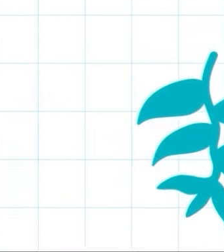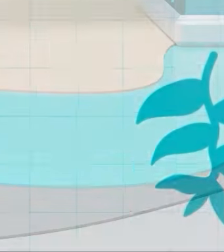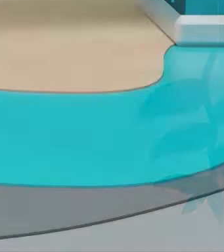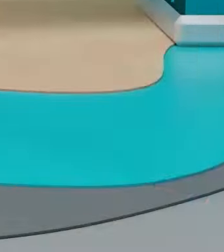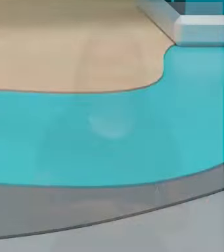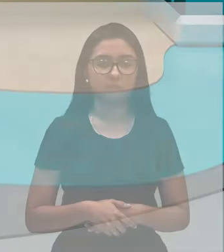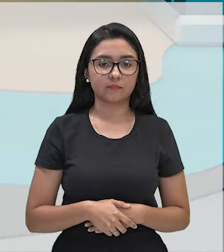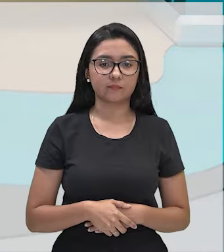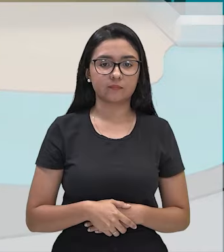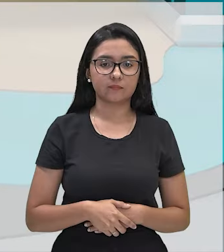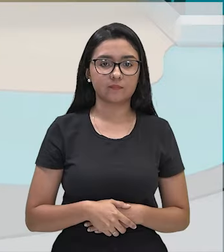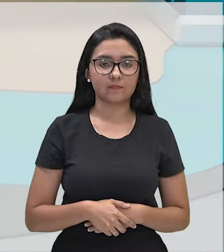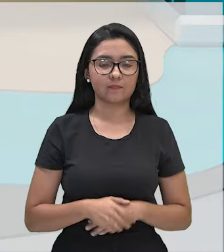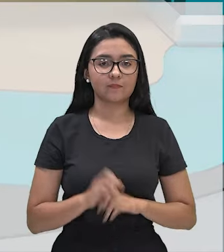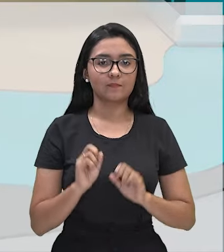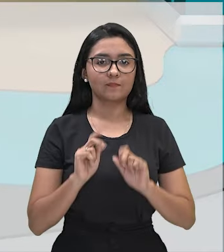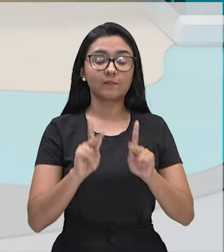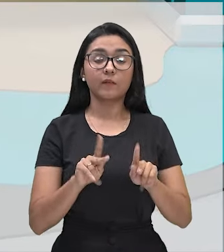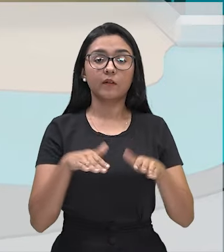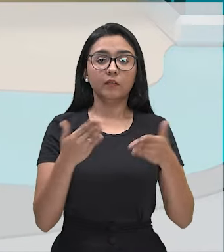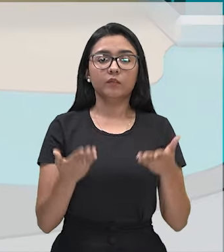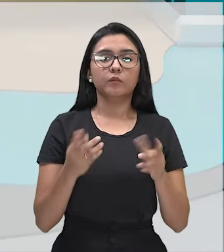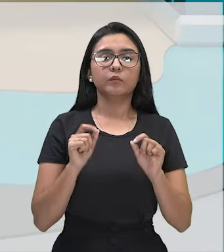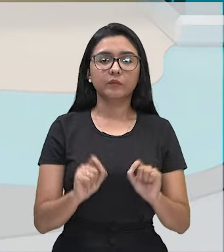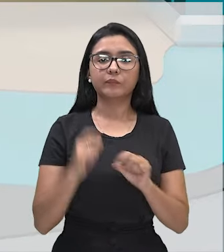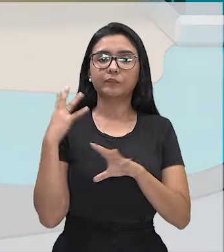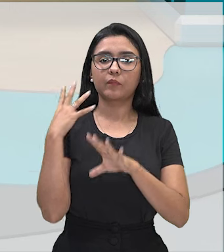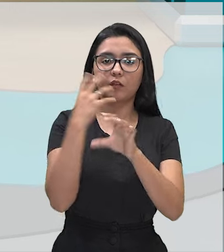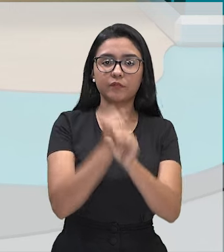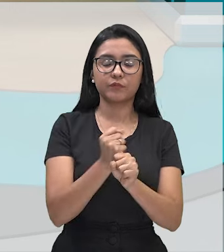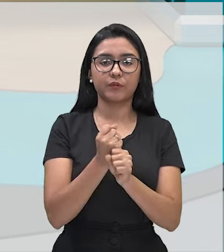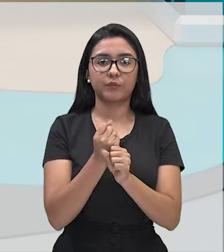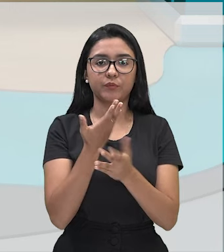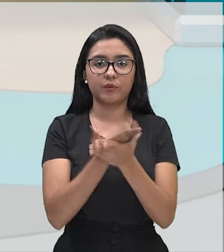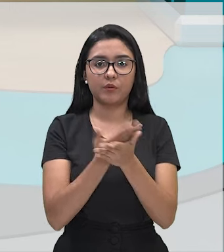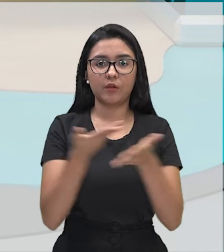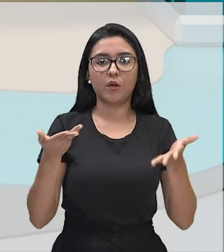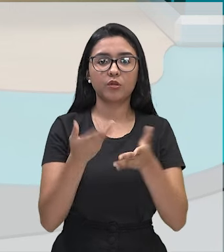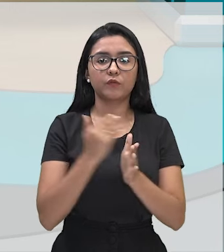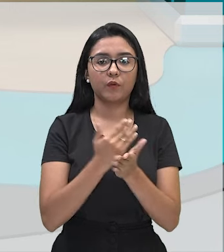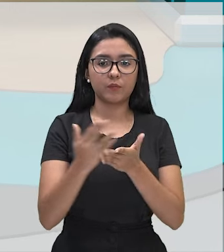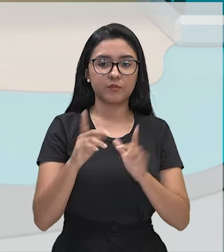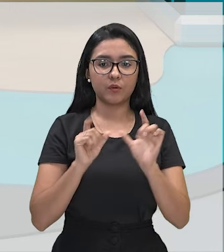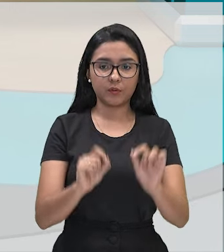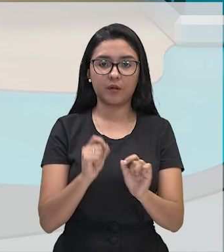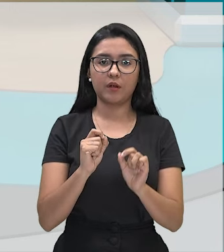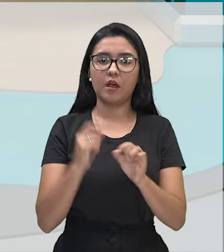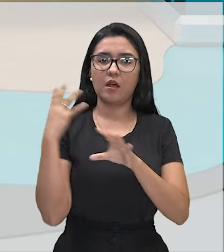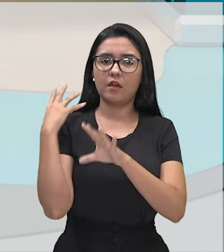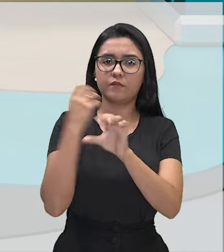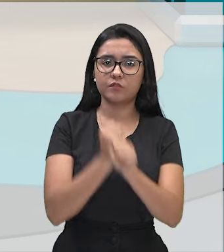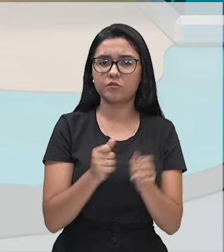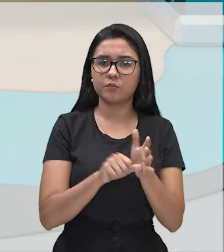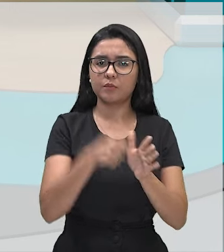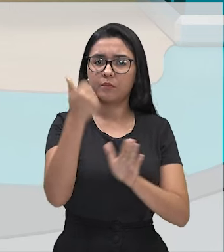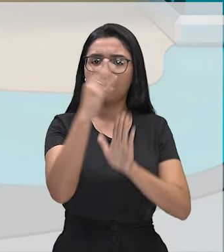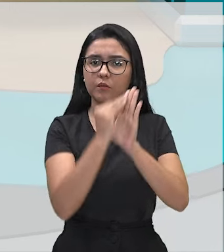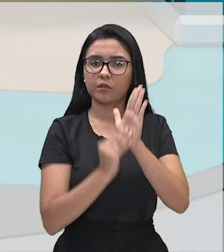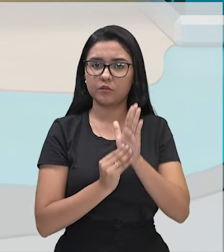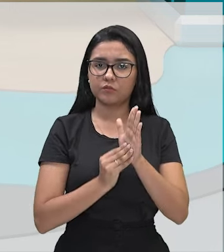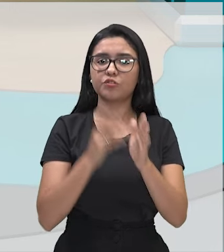lá muito bem então na nossa revisão né nós vamos começar a revisar os primeiros conteúdos que nós vimos